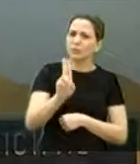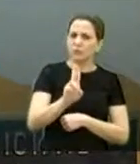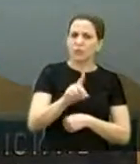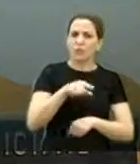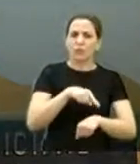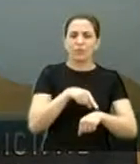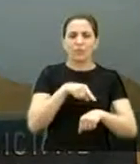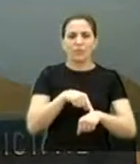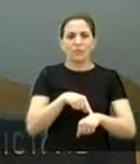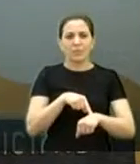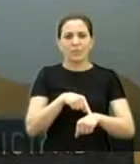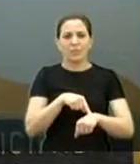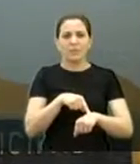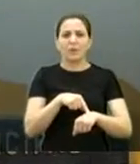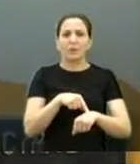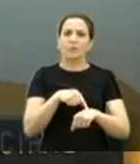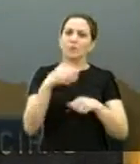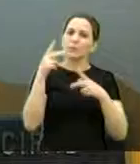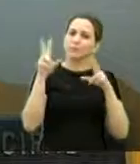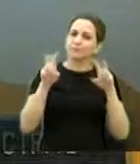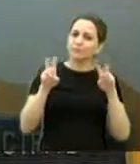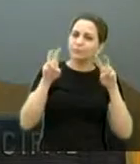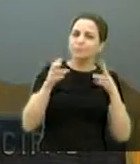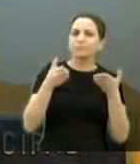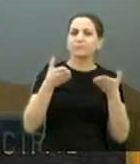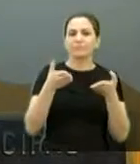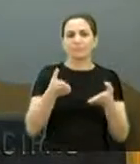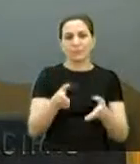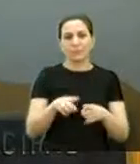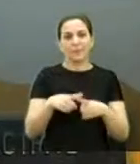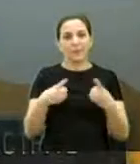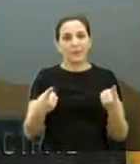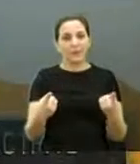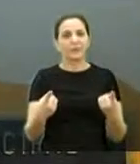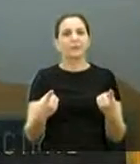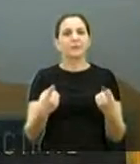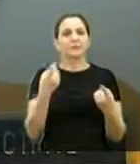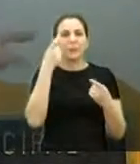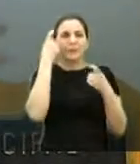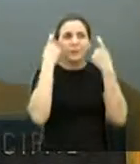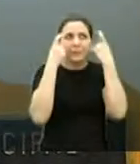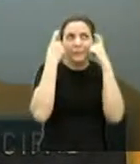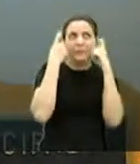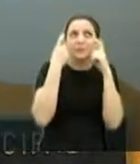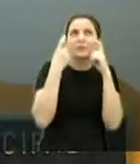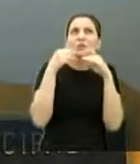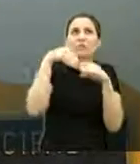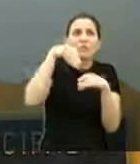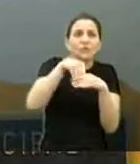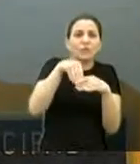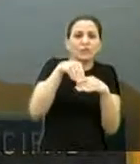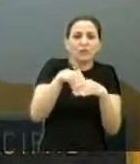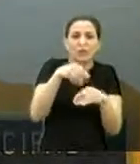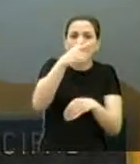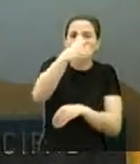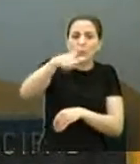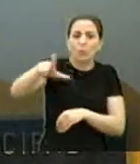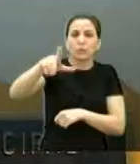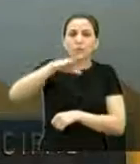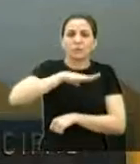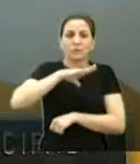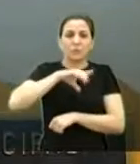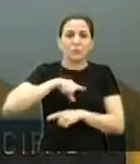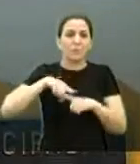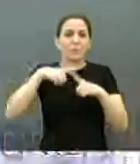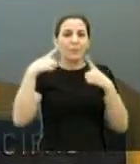nosso tempo aqui para estar falando sobre isso. Mas a minha preocupação não é não votar no candidato que seja de fora, mas